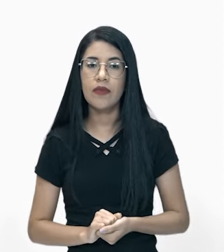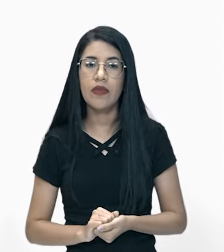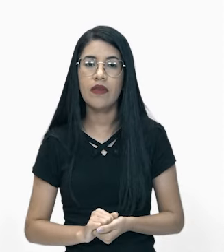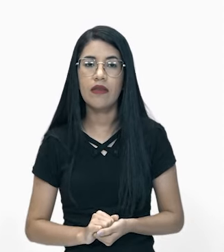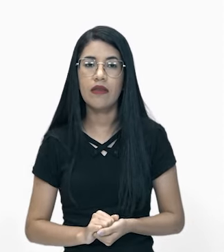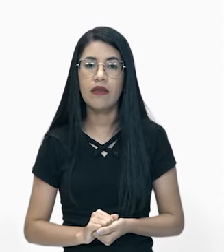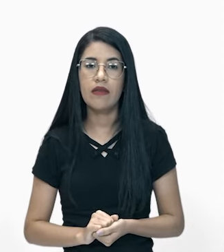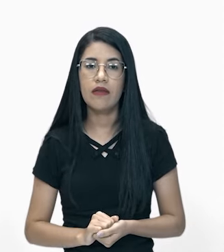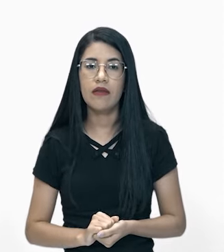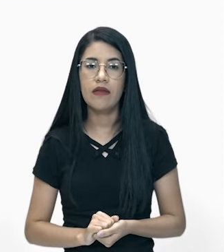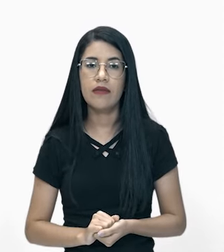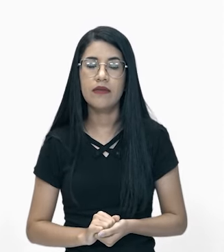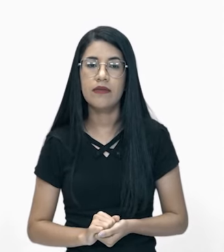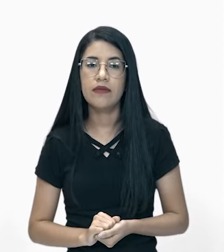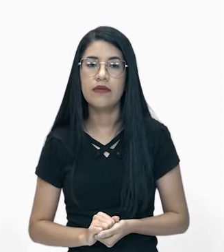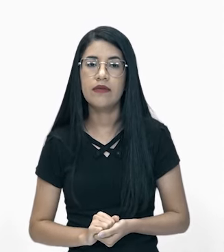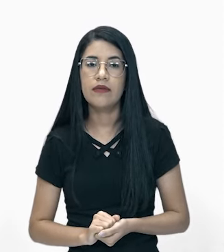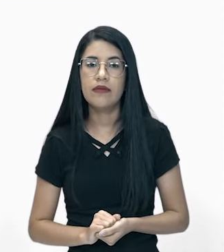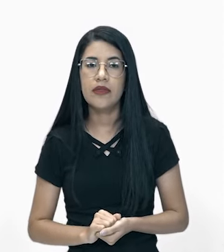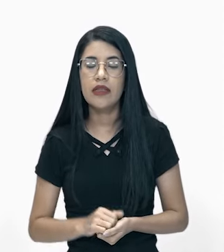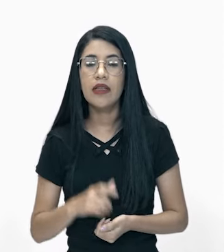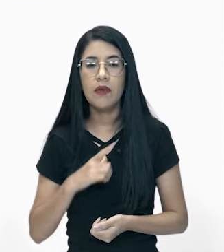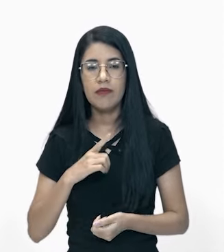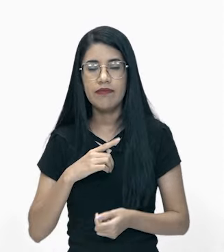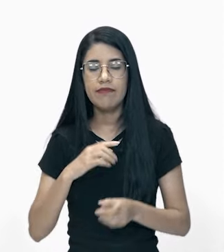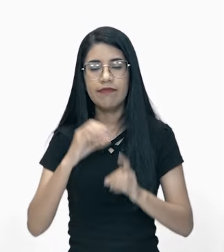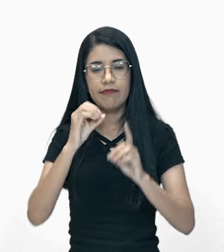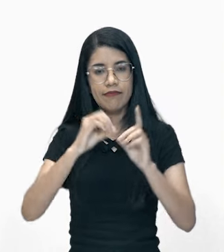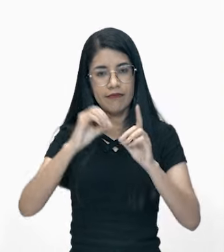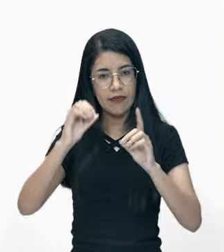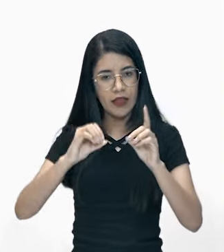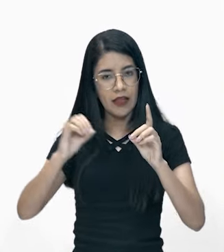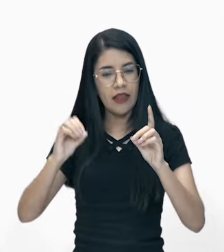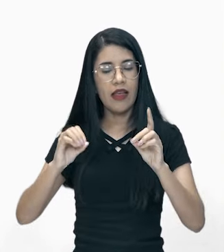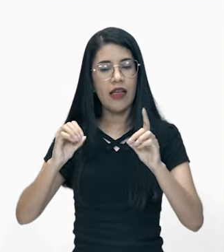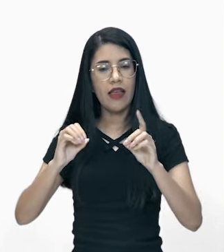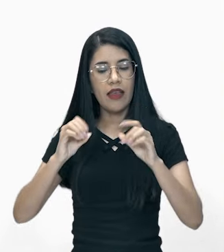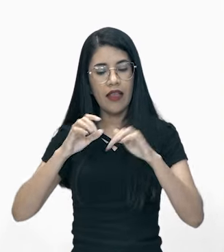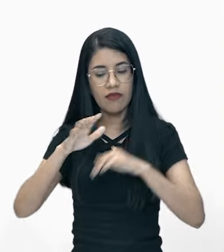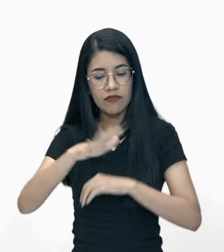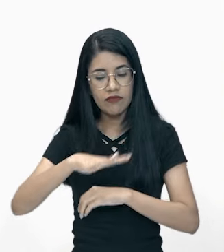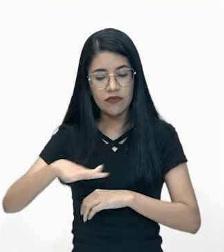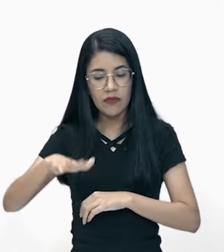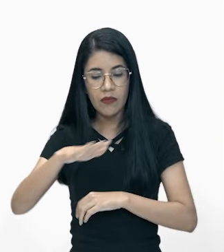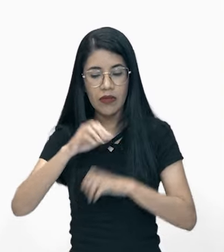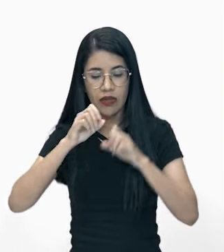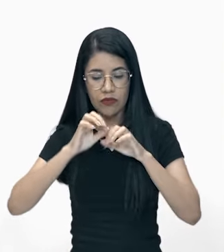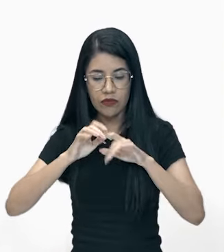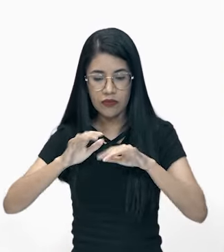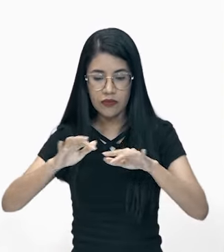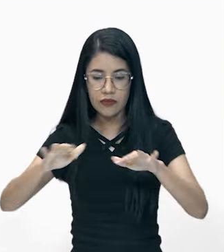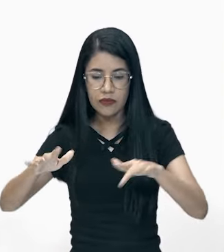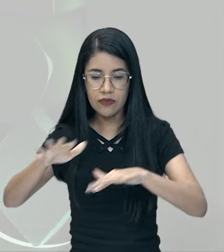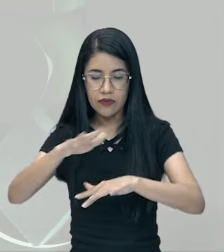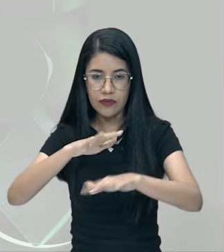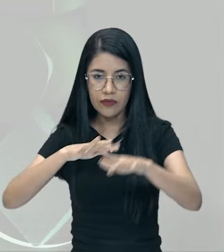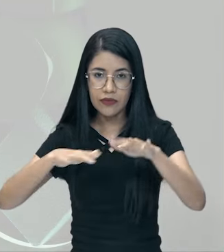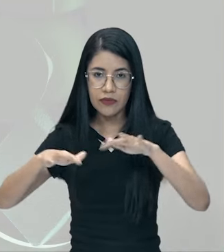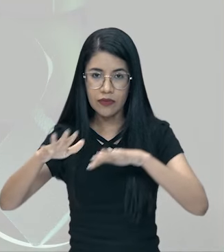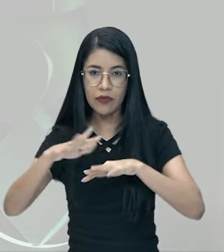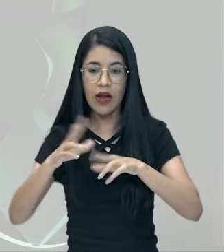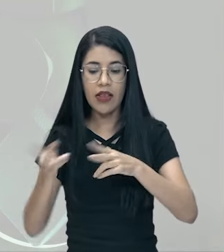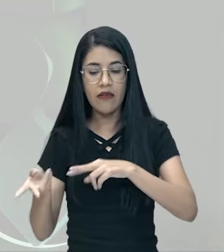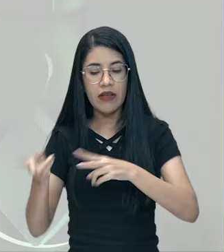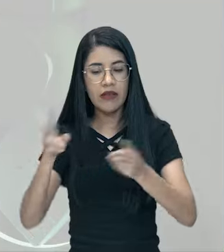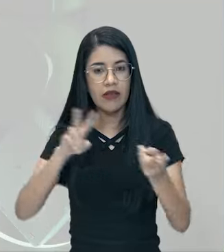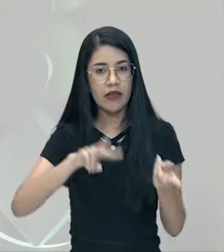aí a onda, que é uma perturbação que se propaga em um meio, e essa onda ela transfere